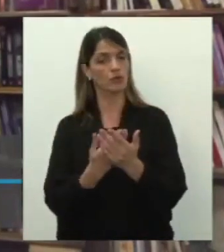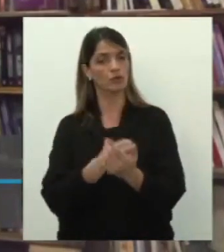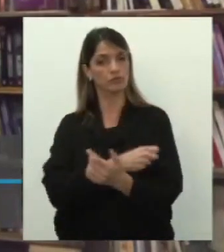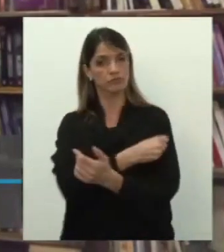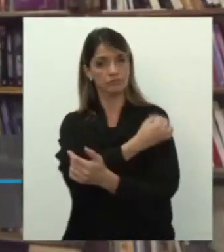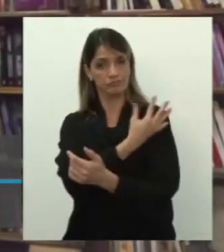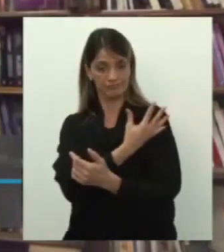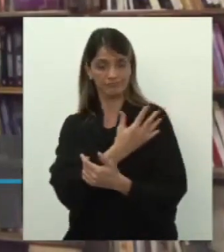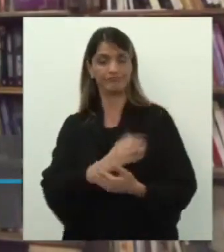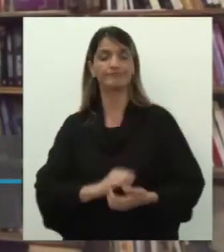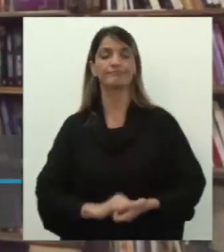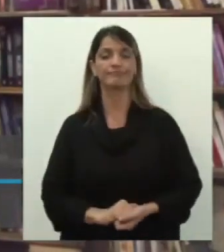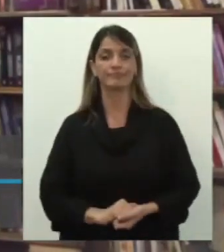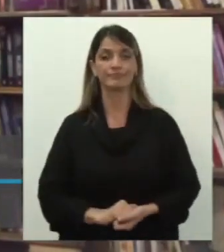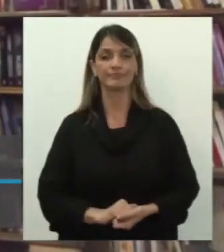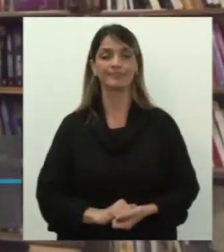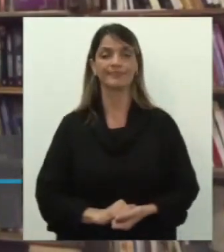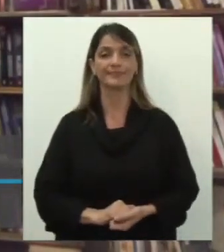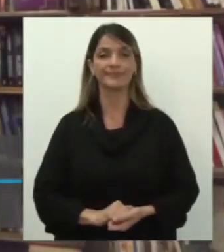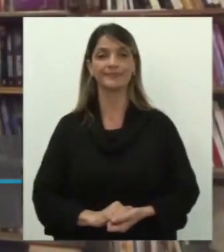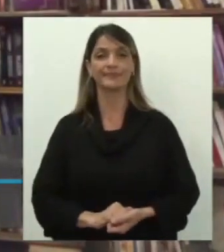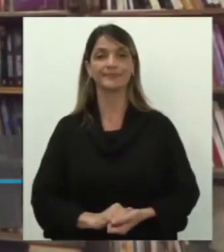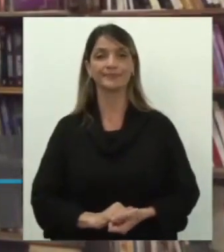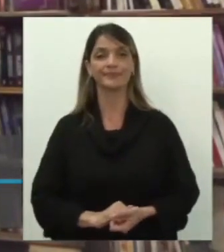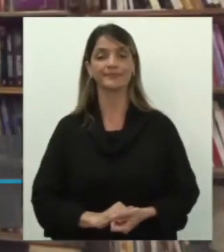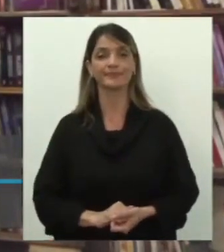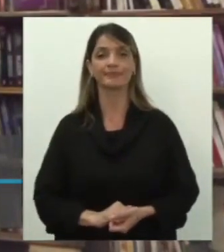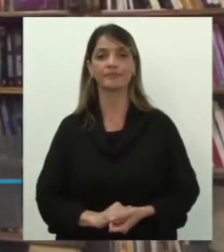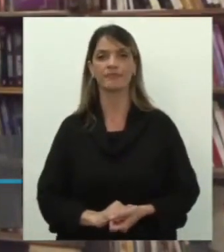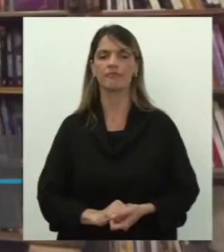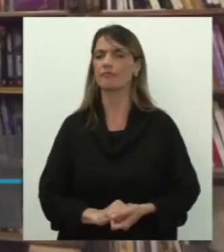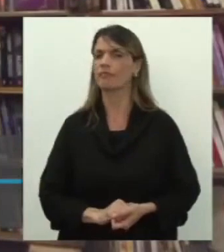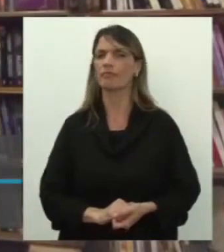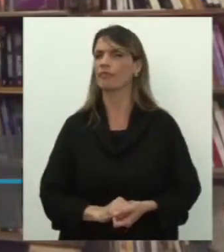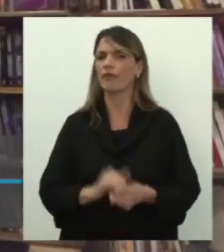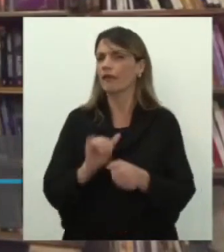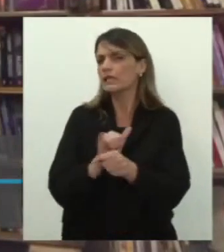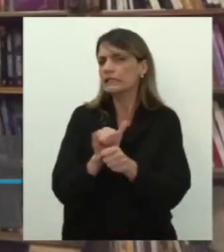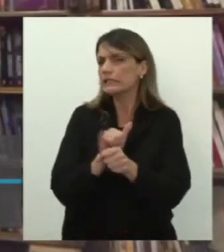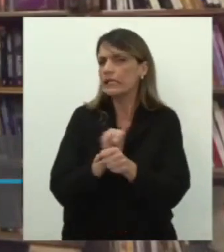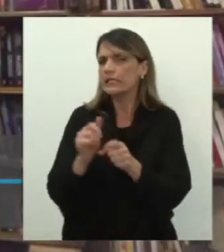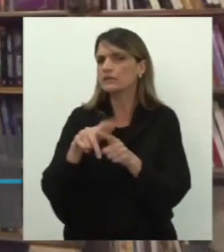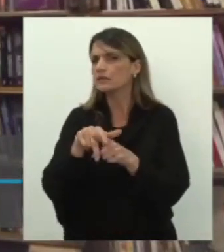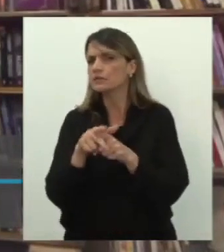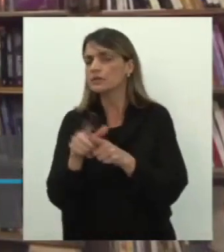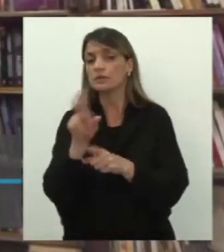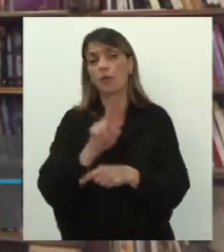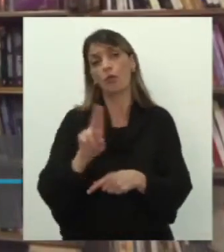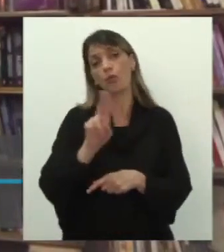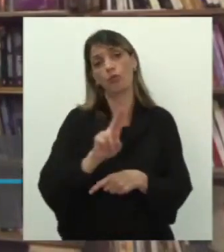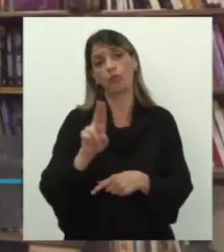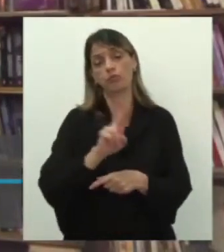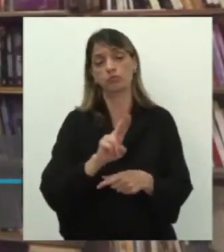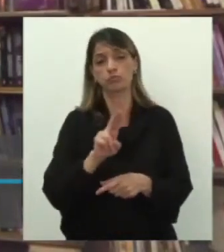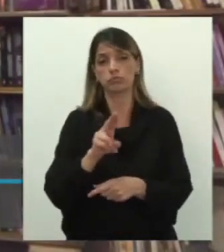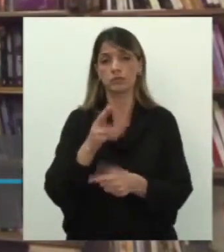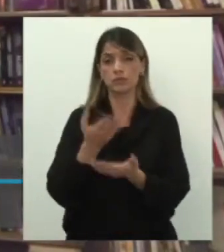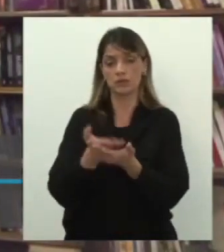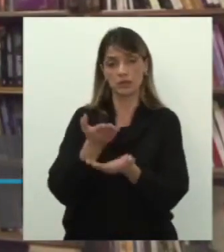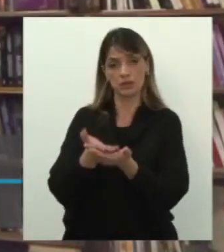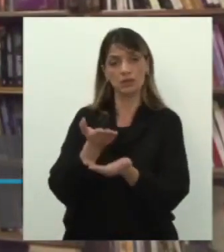anos iniciais, e as estratégias e ferramentas que nós estamos usando